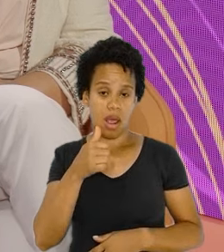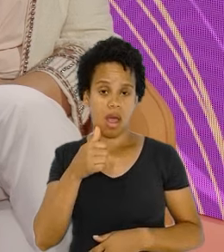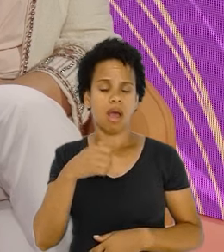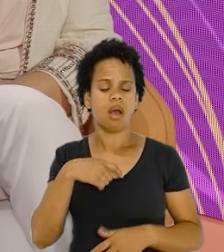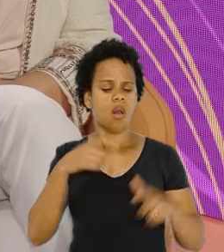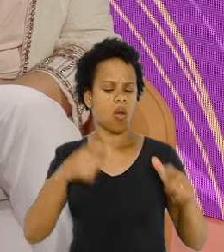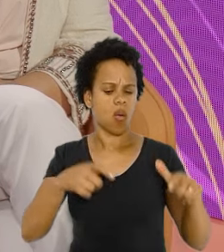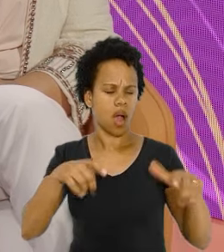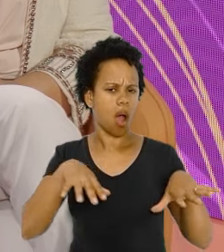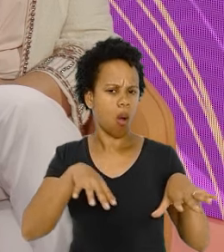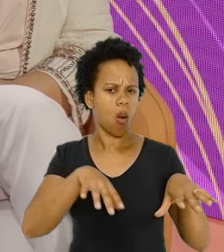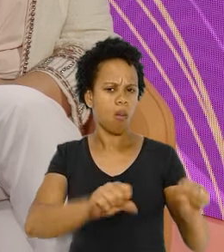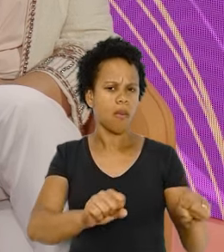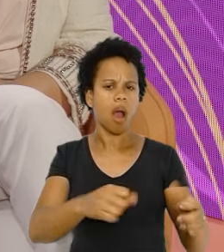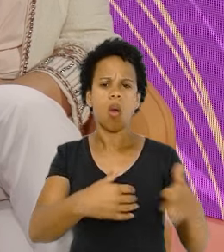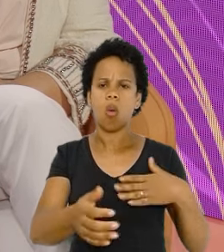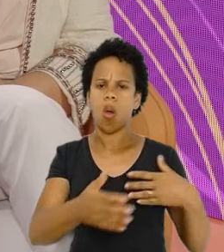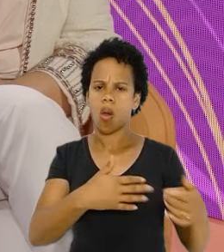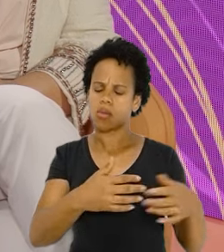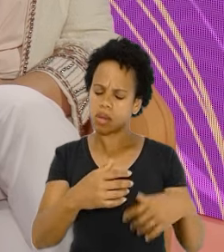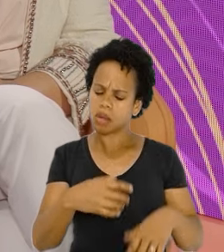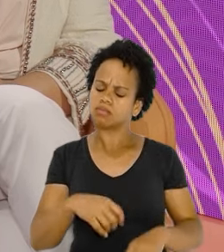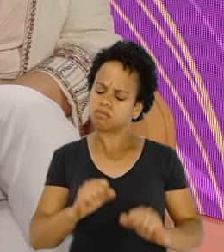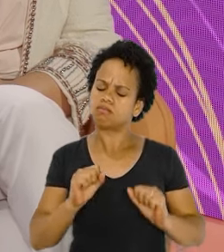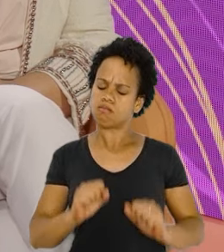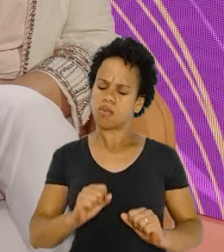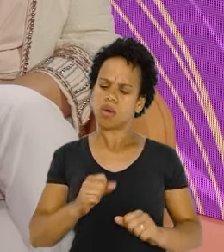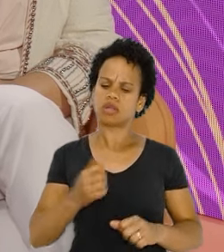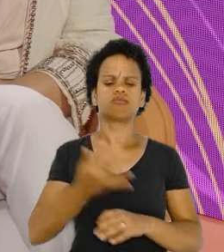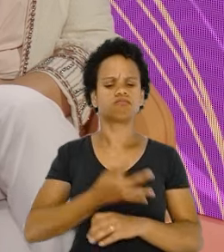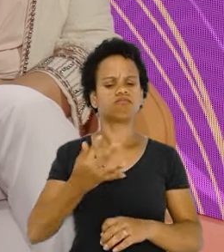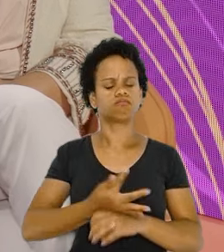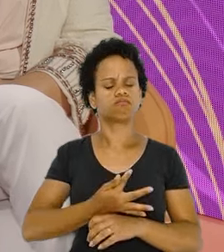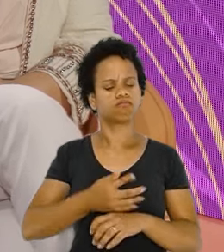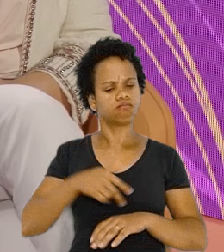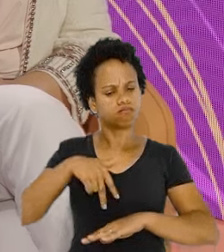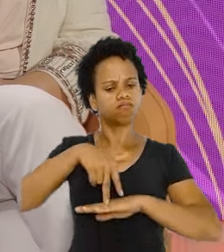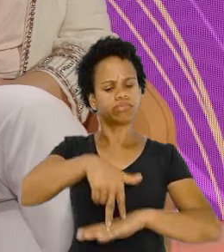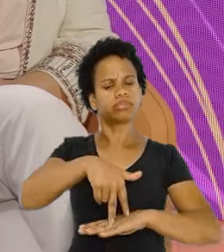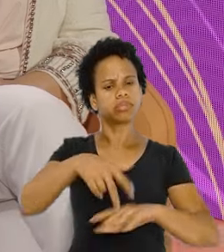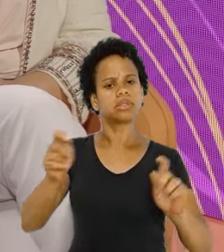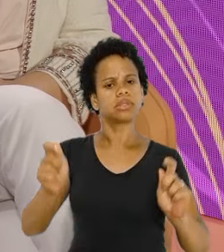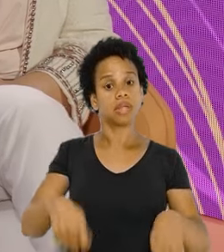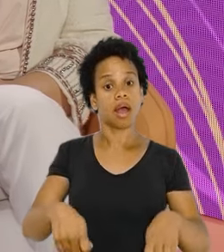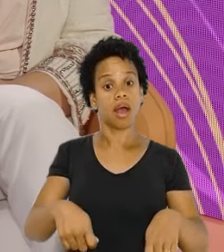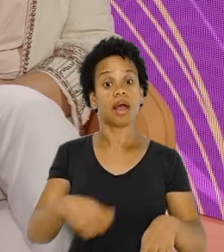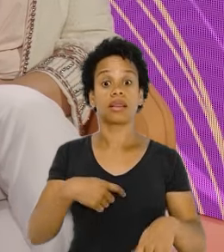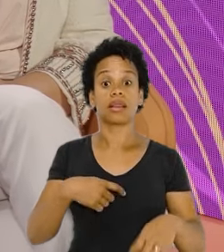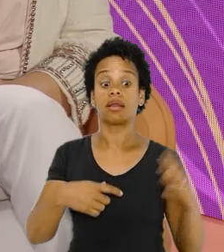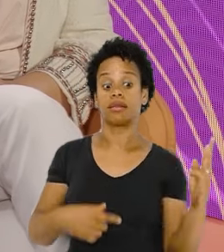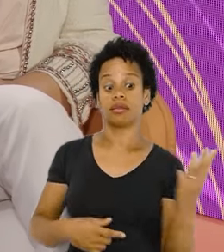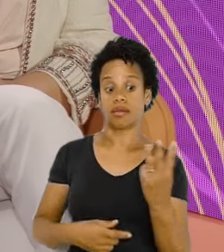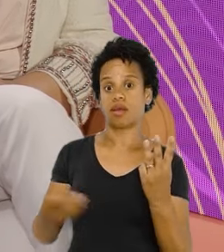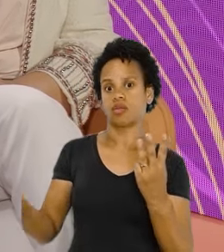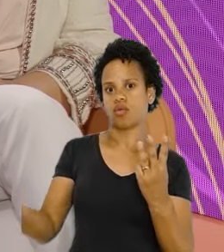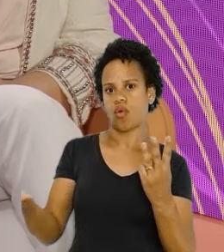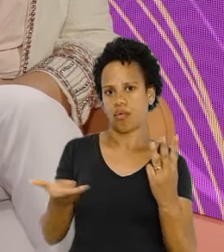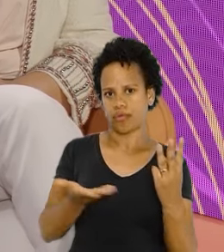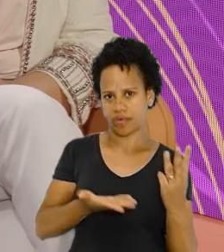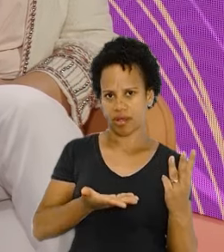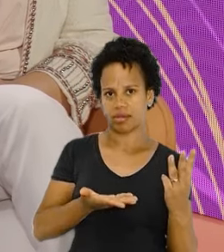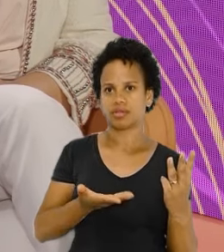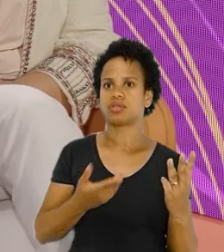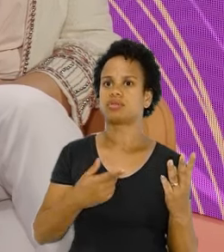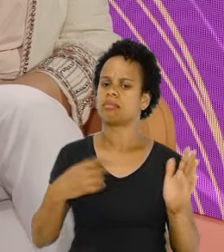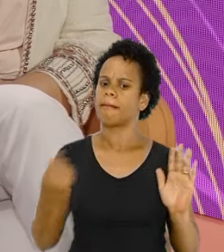ocupar o lugar que ela quiser com muita resistência e persistência nós temos três convidadas que tão deixando